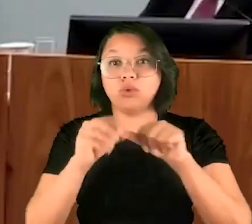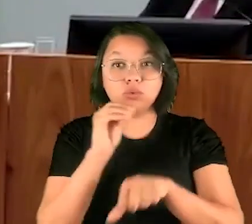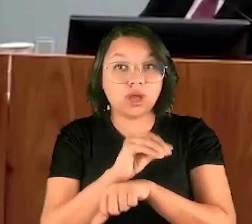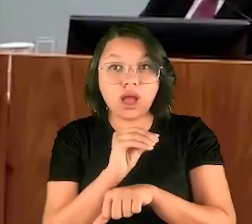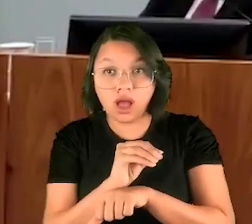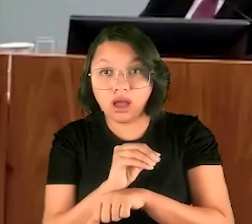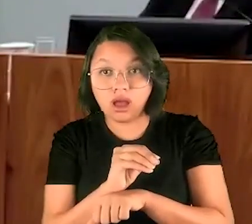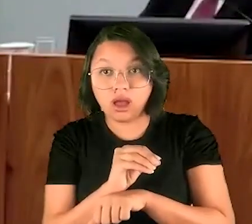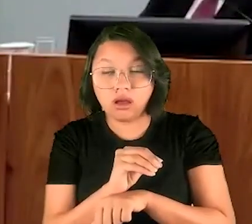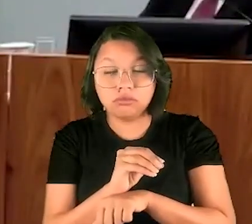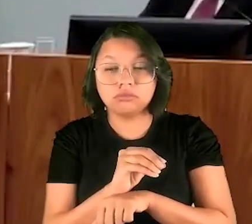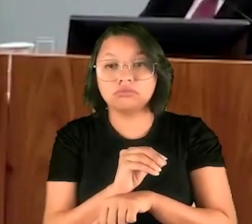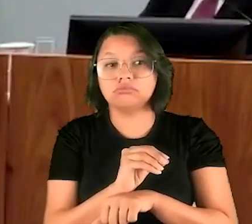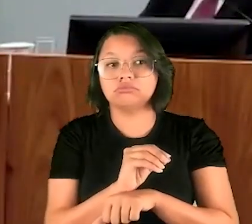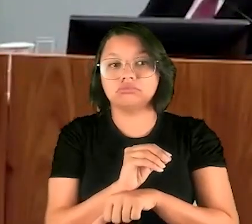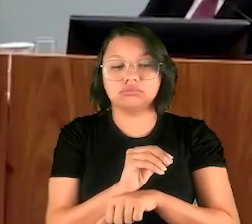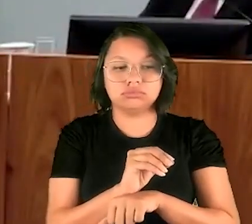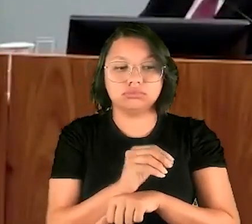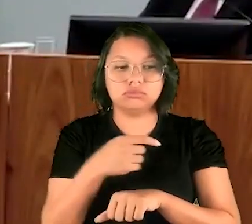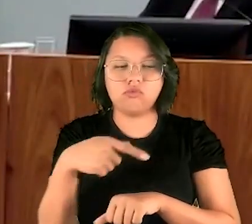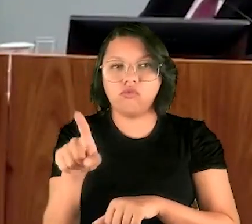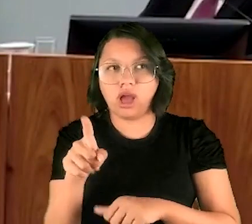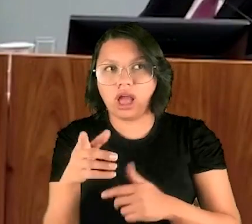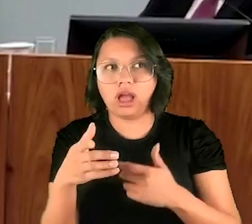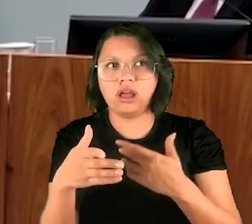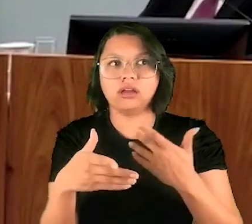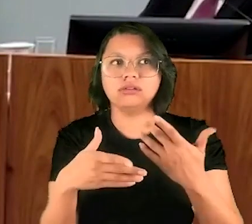Ele vai ser